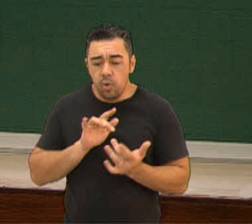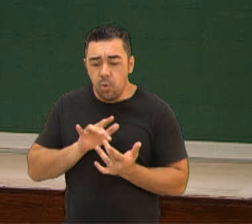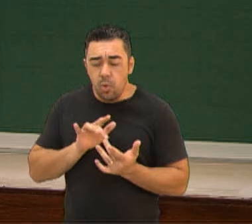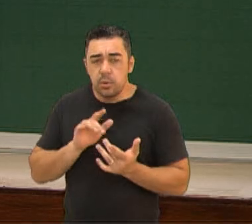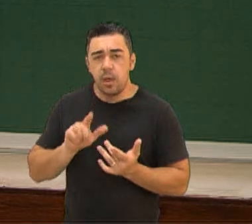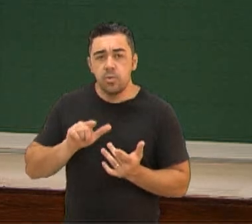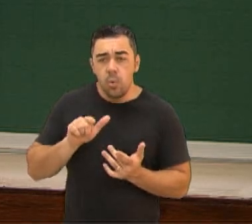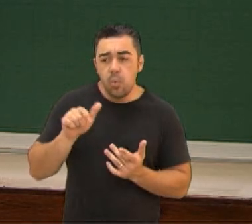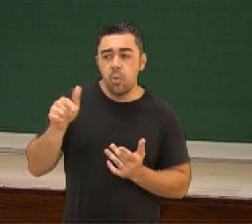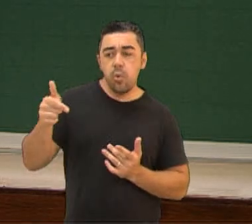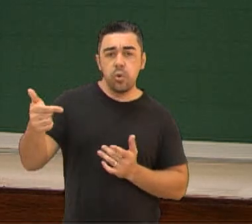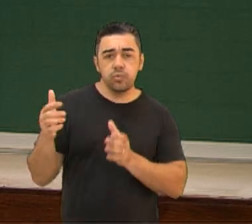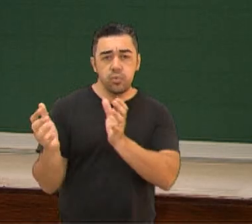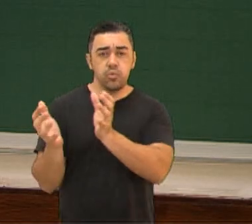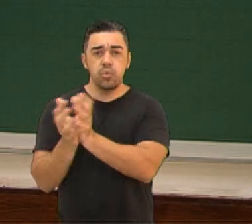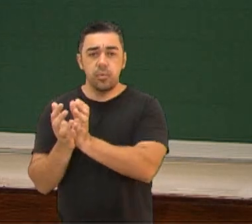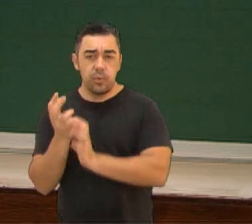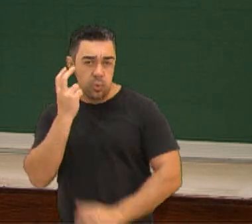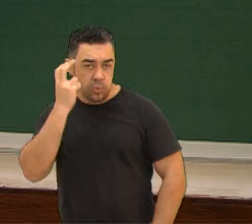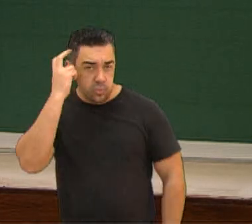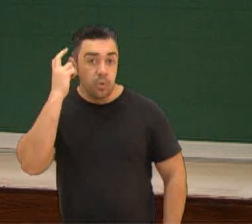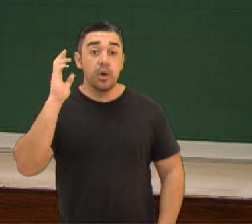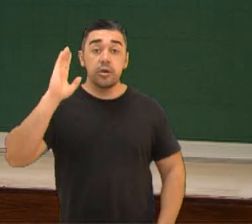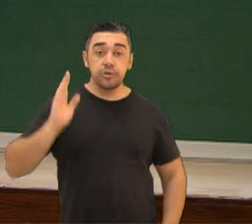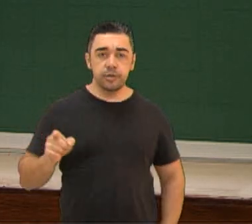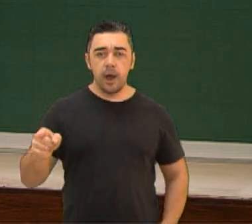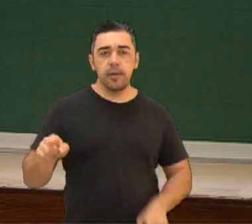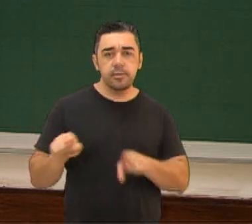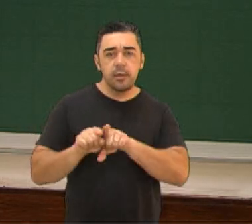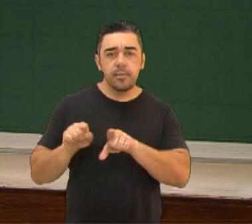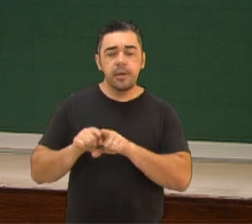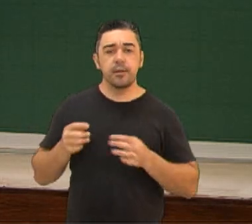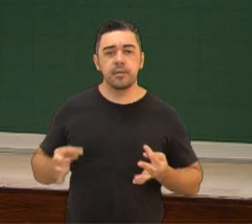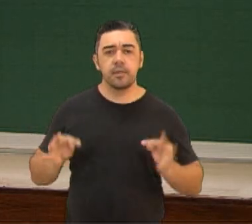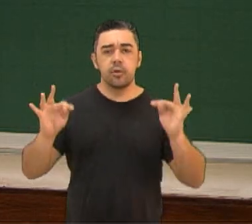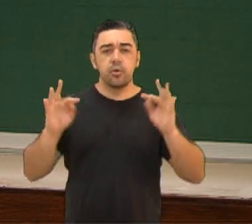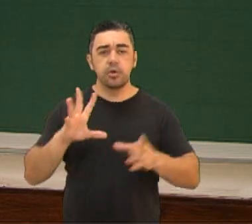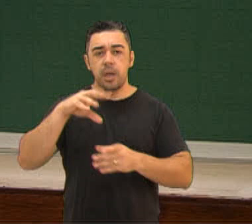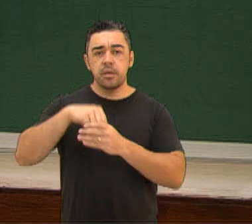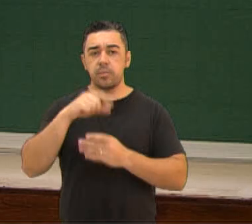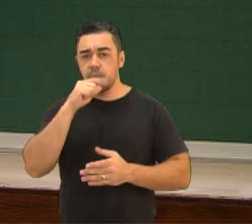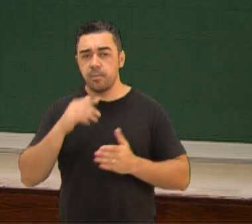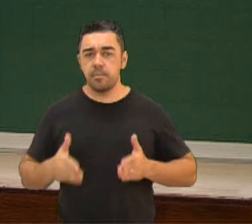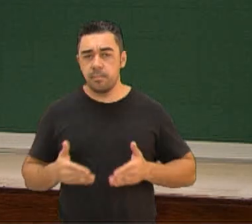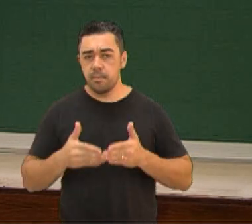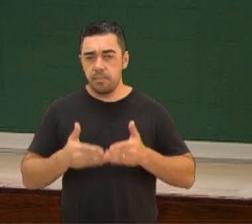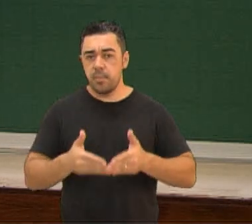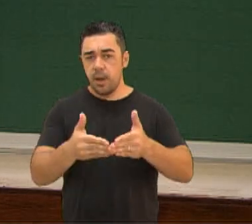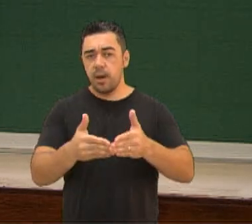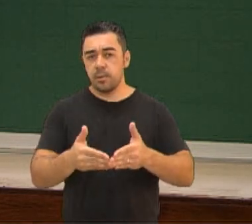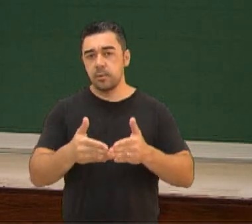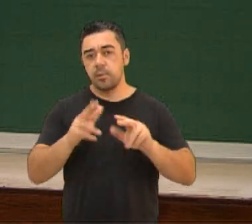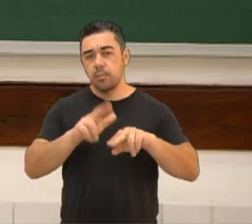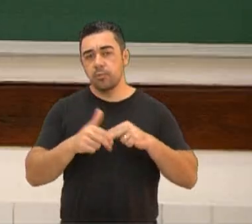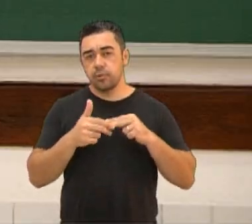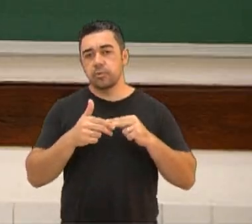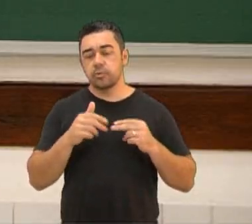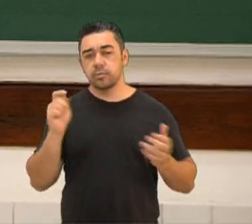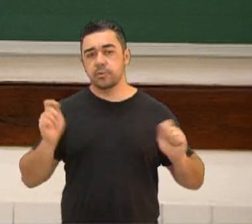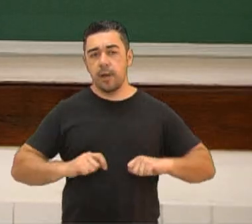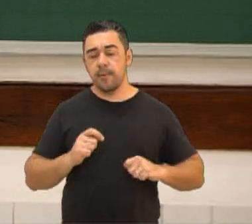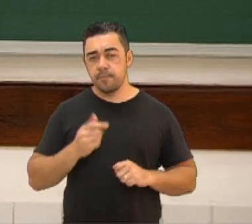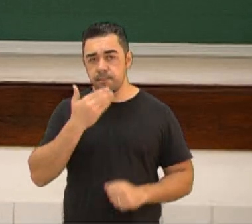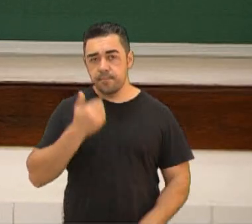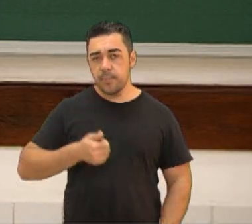maior com outros povos que já tinham esses avanços na tecnologia marítima, e isso tudo vai ser muito positivo. Num